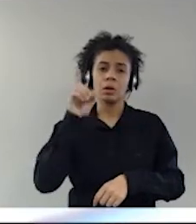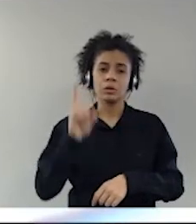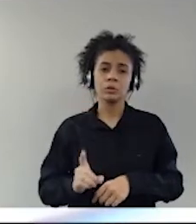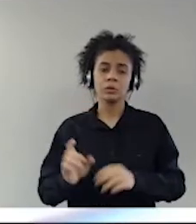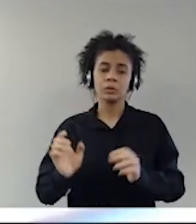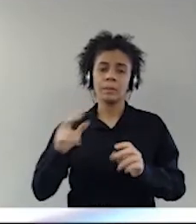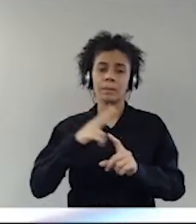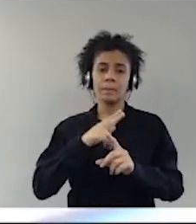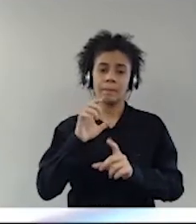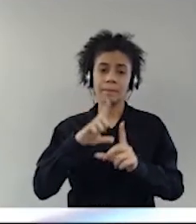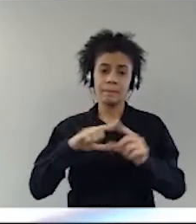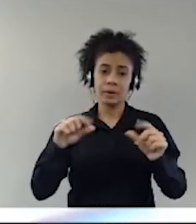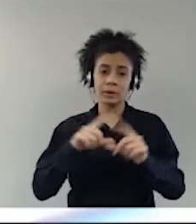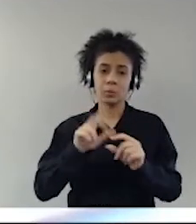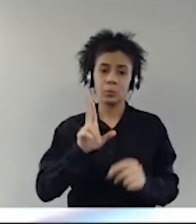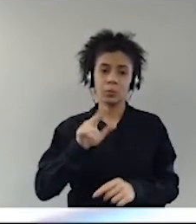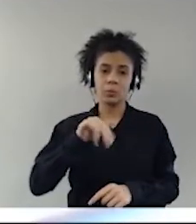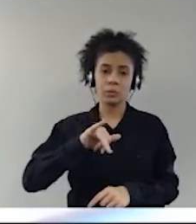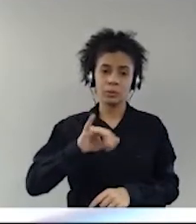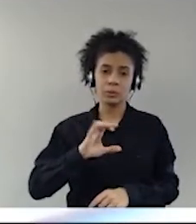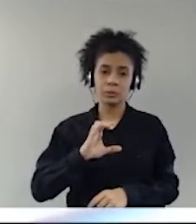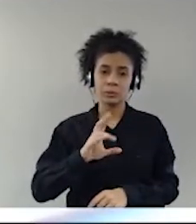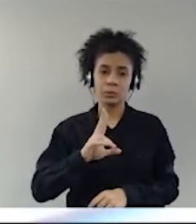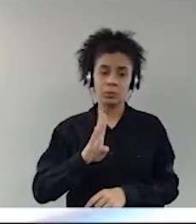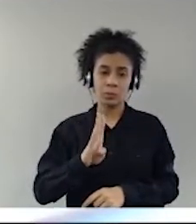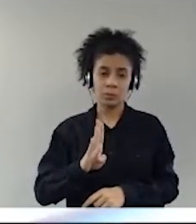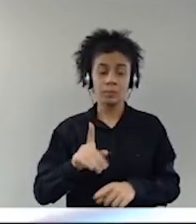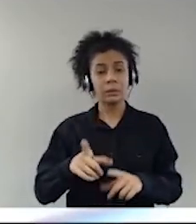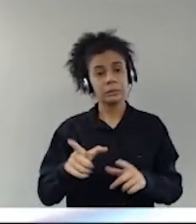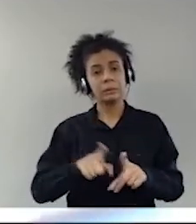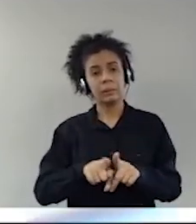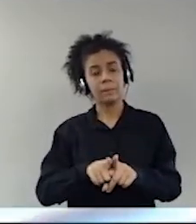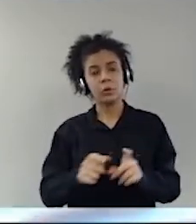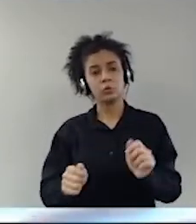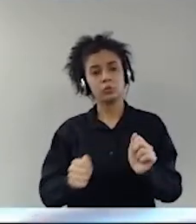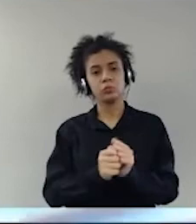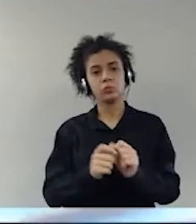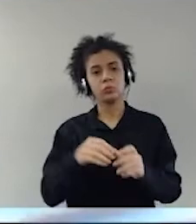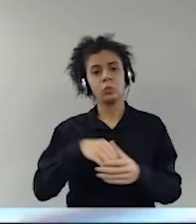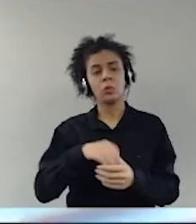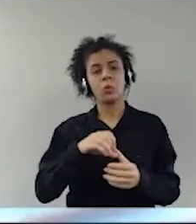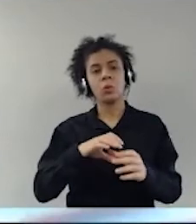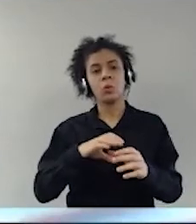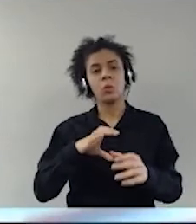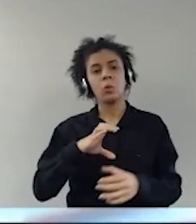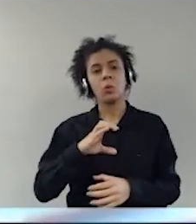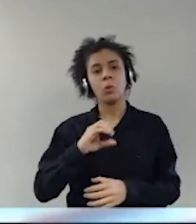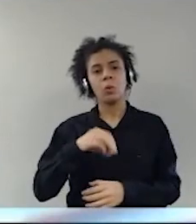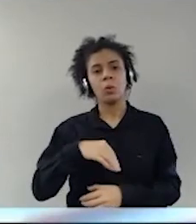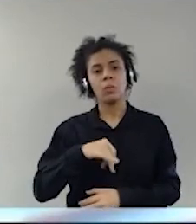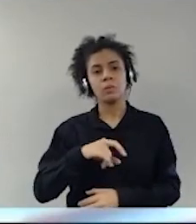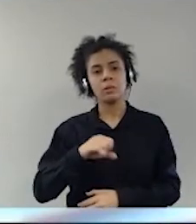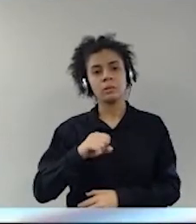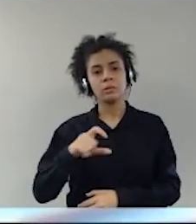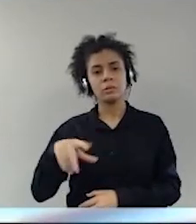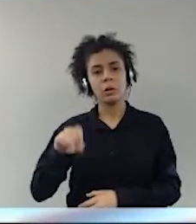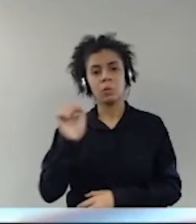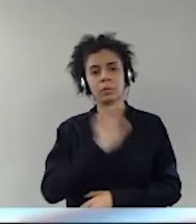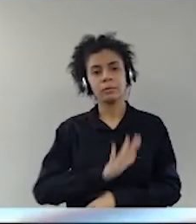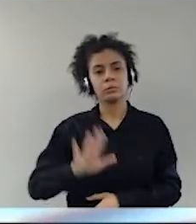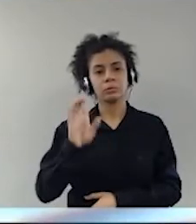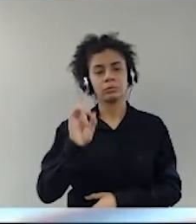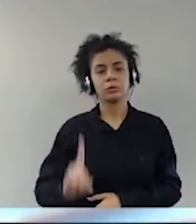Unificado de Brasília, UNICEUB, e membra da Comissão Nacional de Direitos Humanos